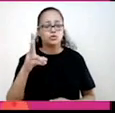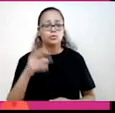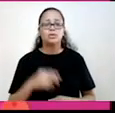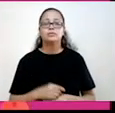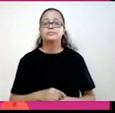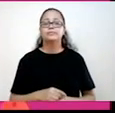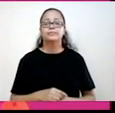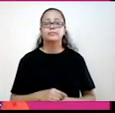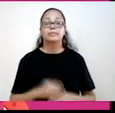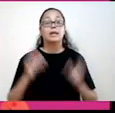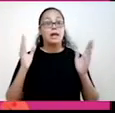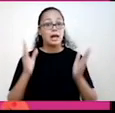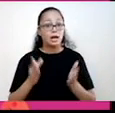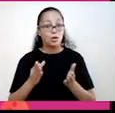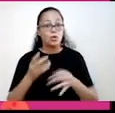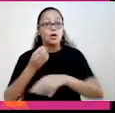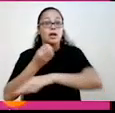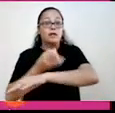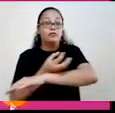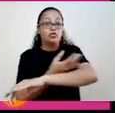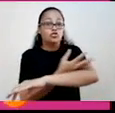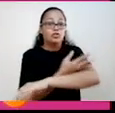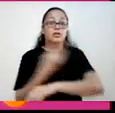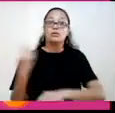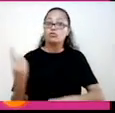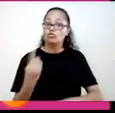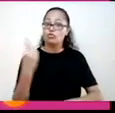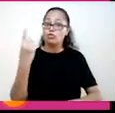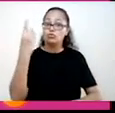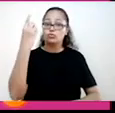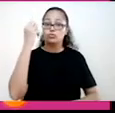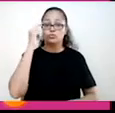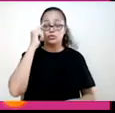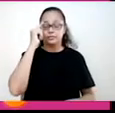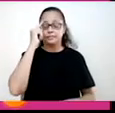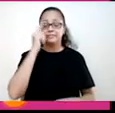Continuando, vamos falar agora da vegetação de altitude.